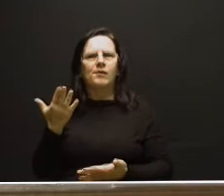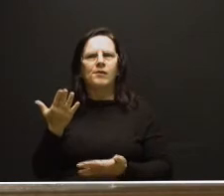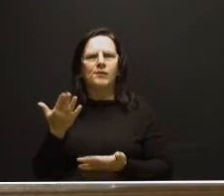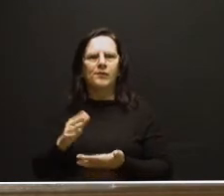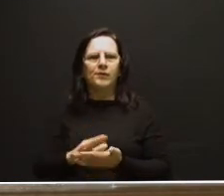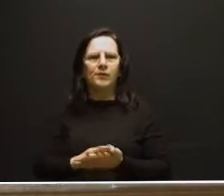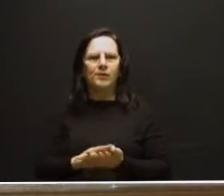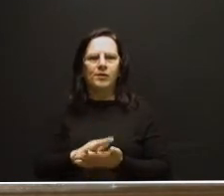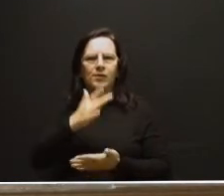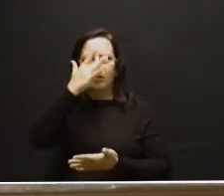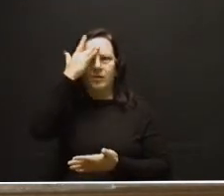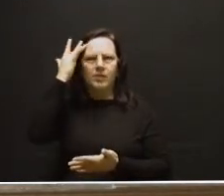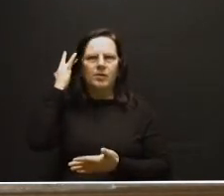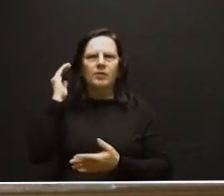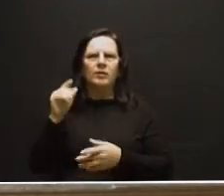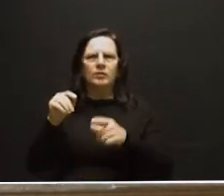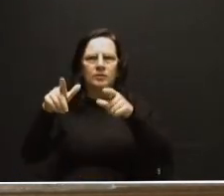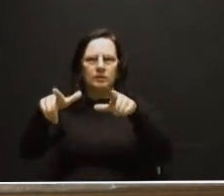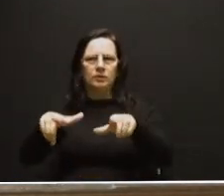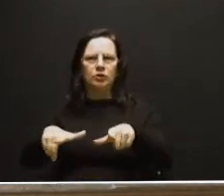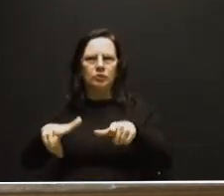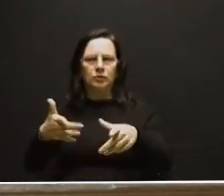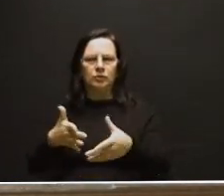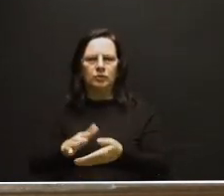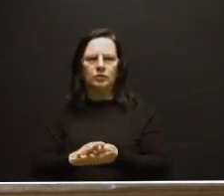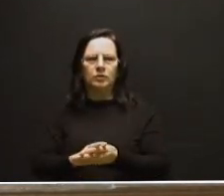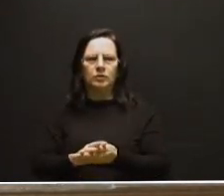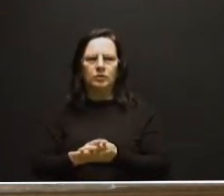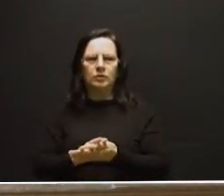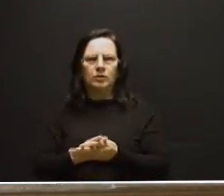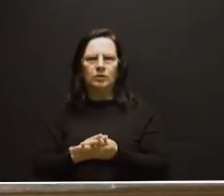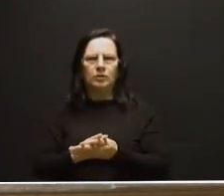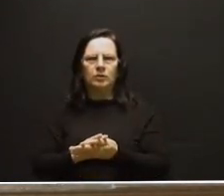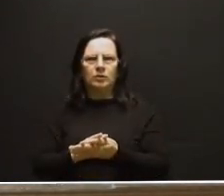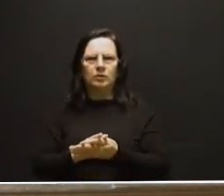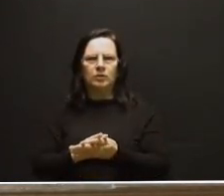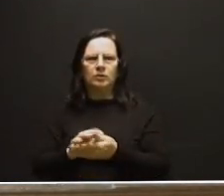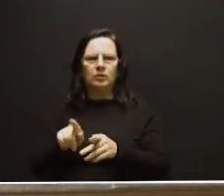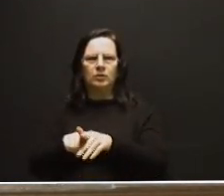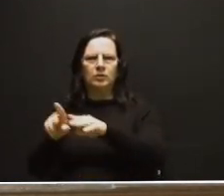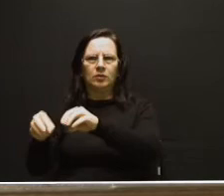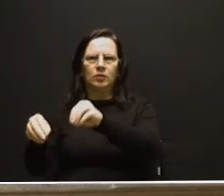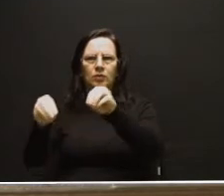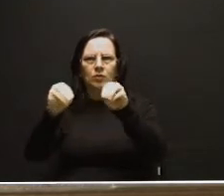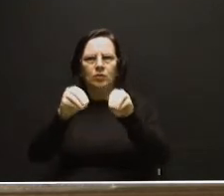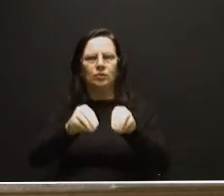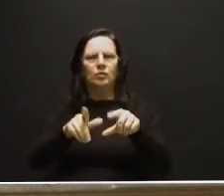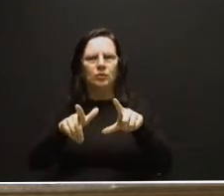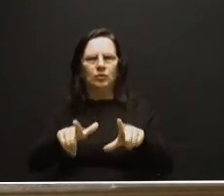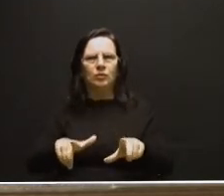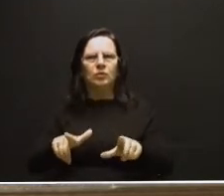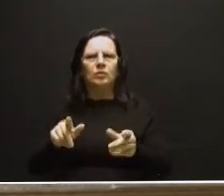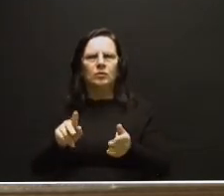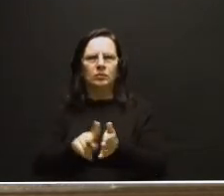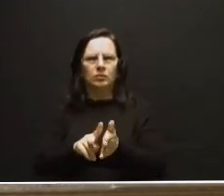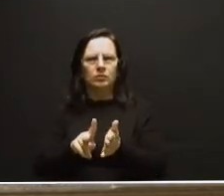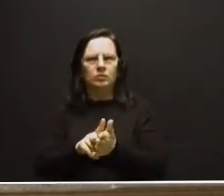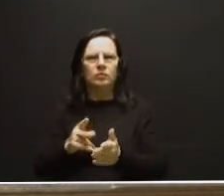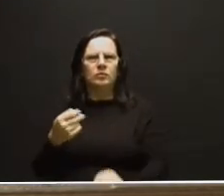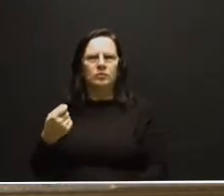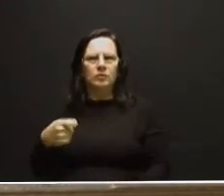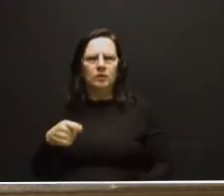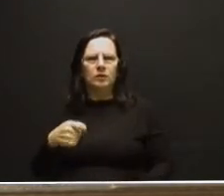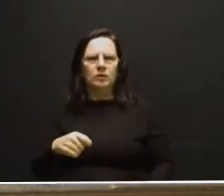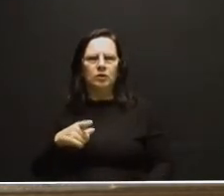essas pessoas lá e transferi las para um lugar adequado decente né haja vista que